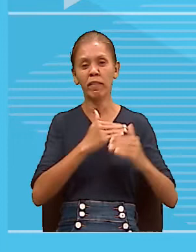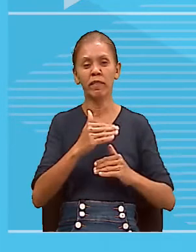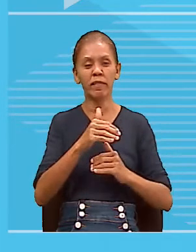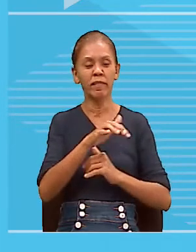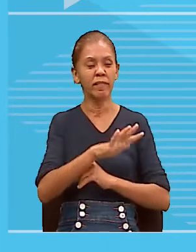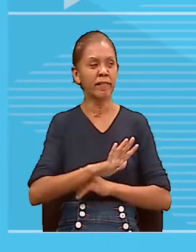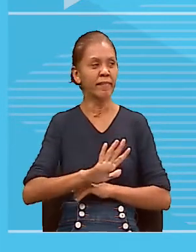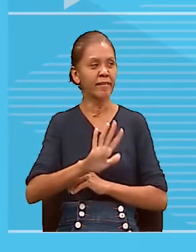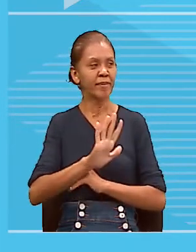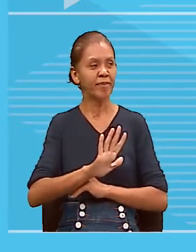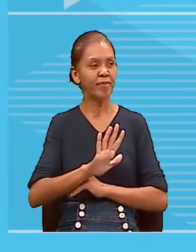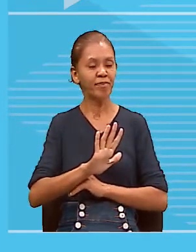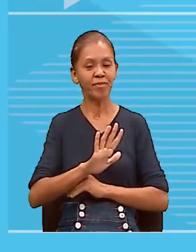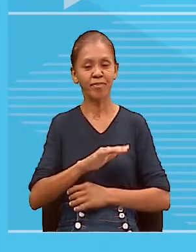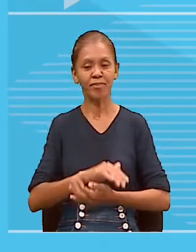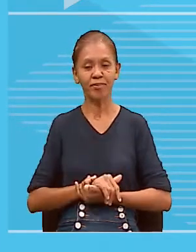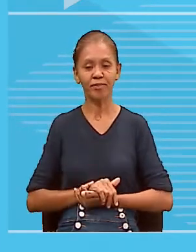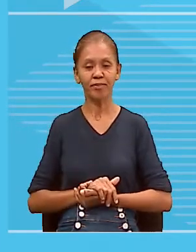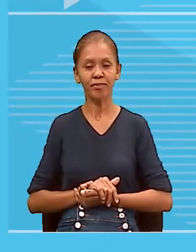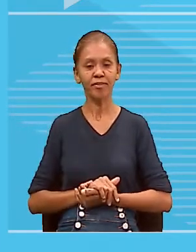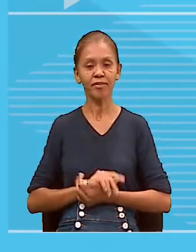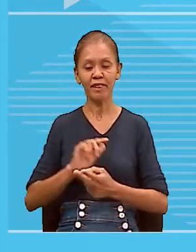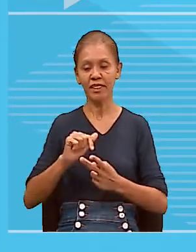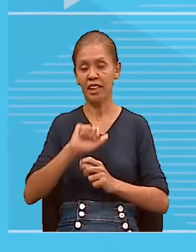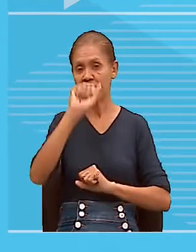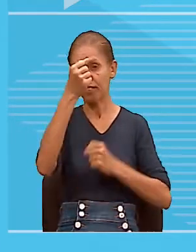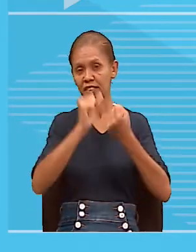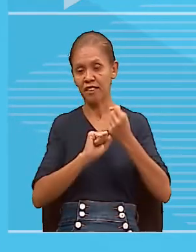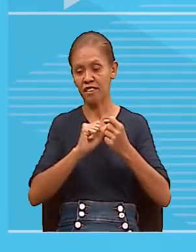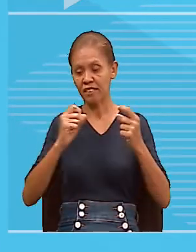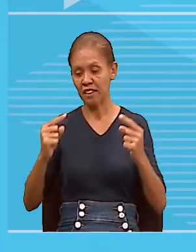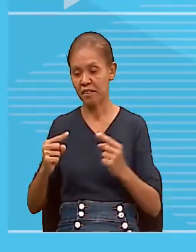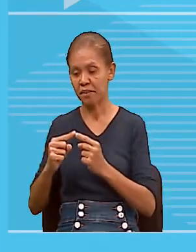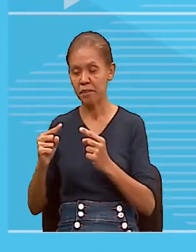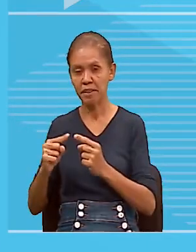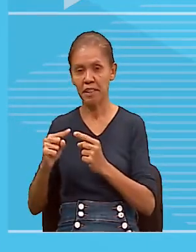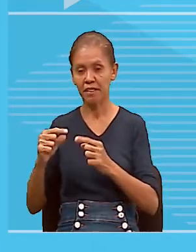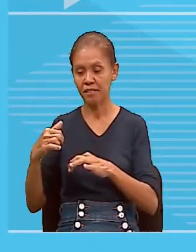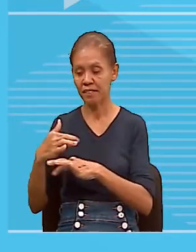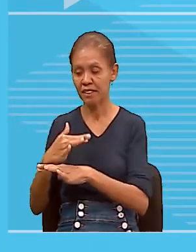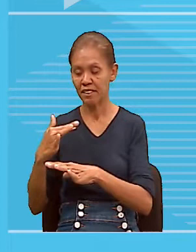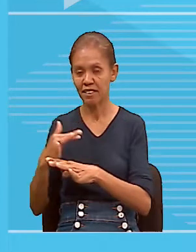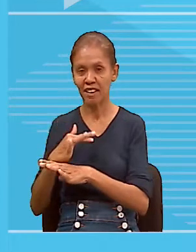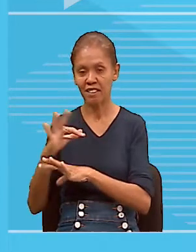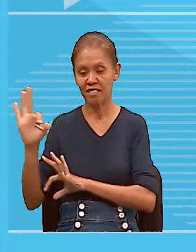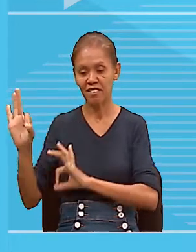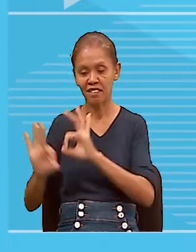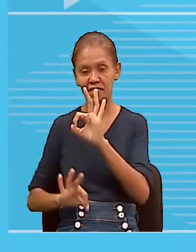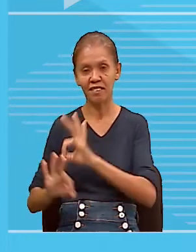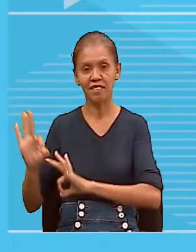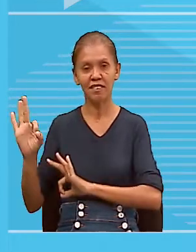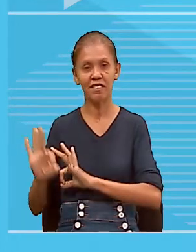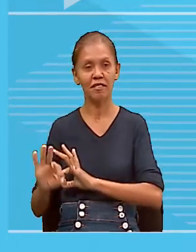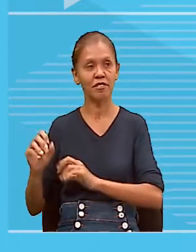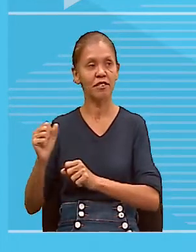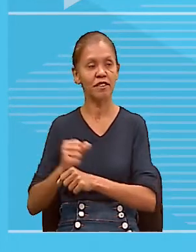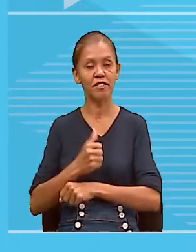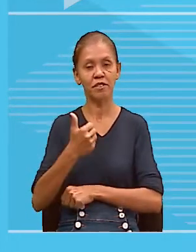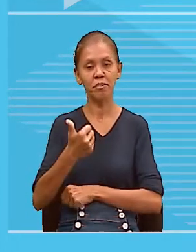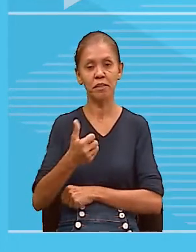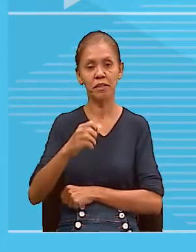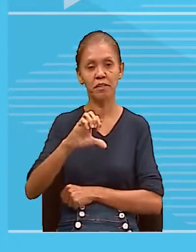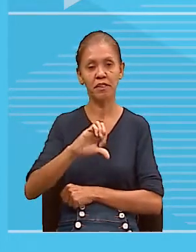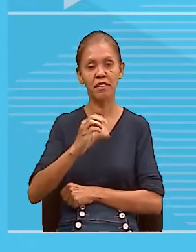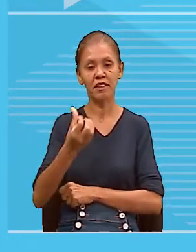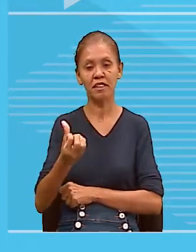e a industrialização caminha junto com a urbanização na década de 60 você vai